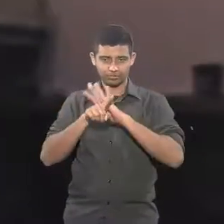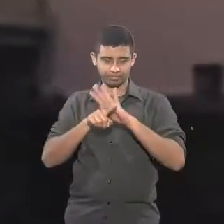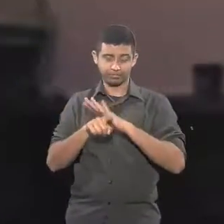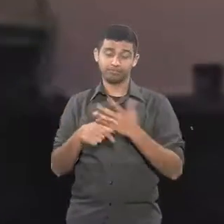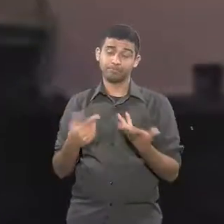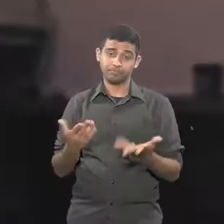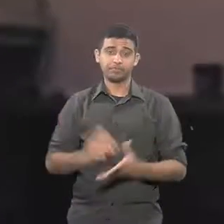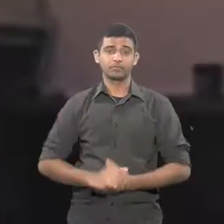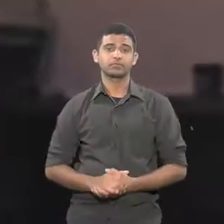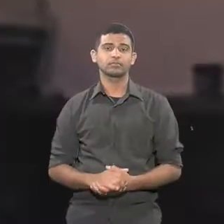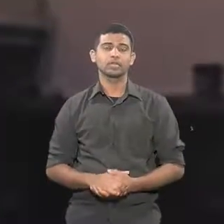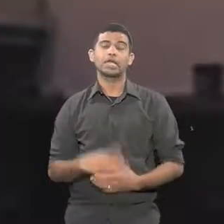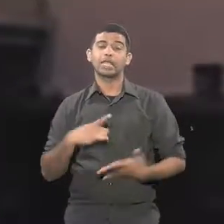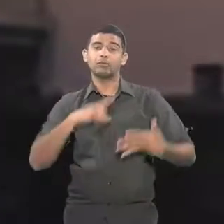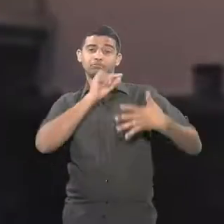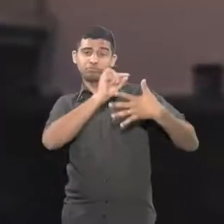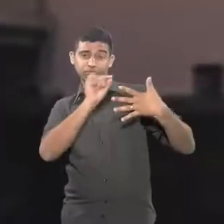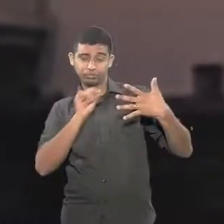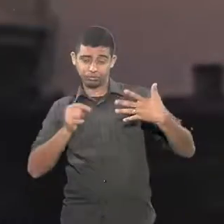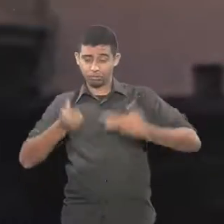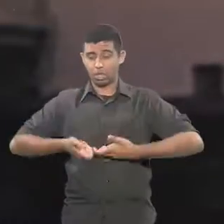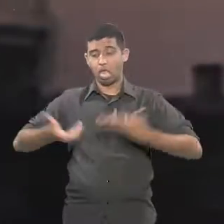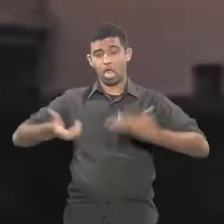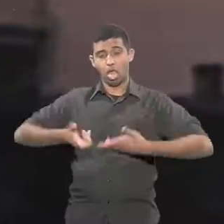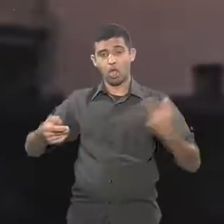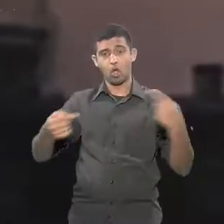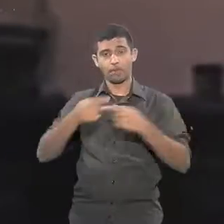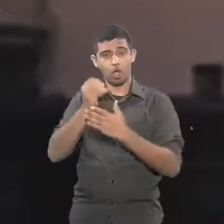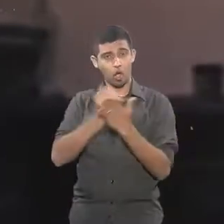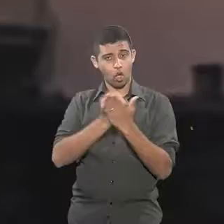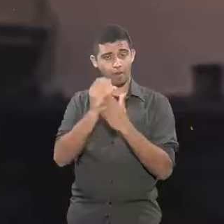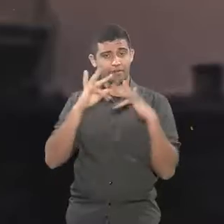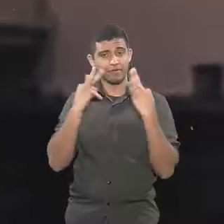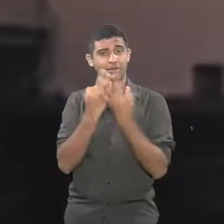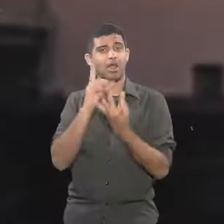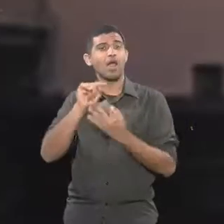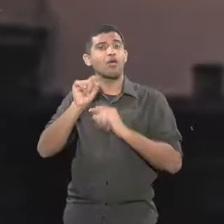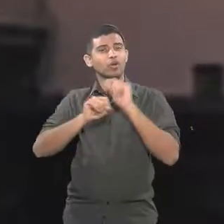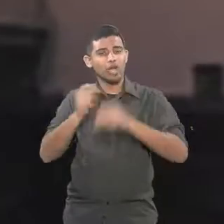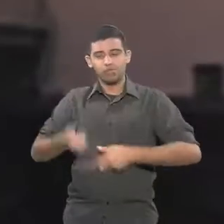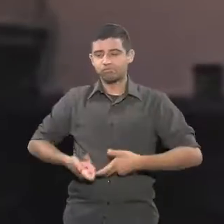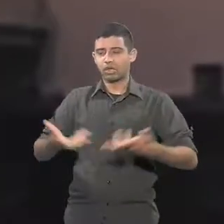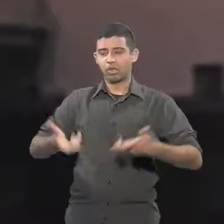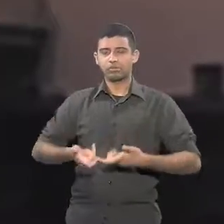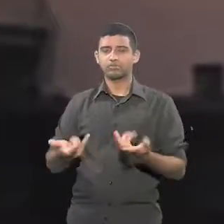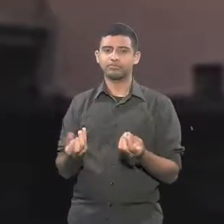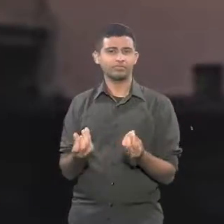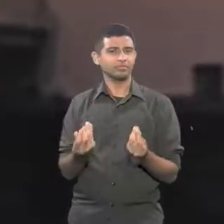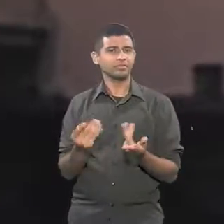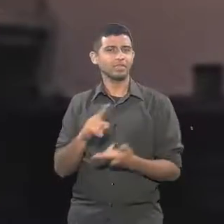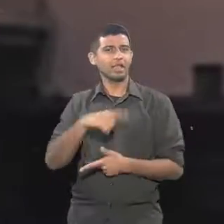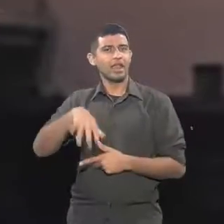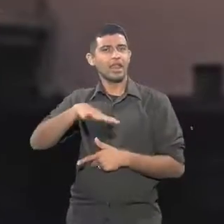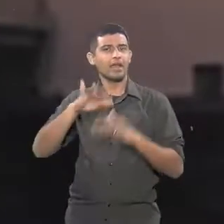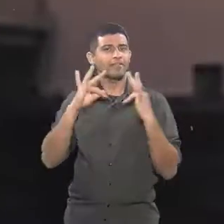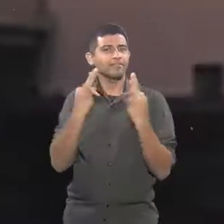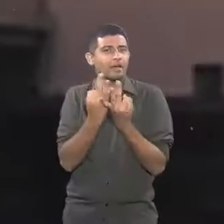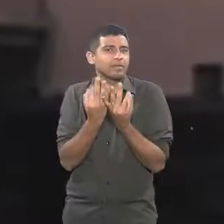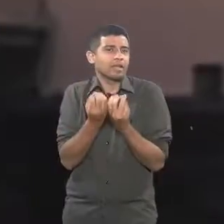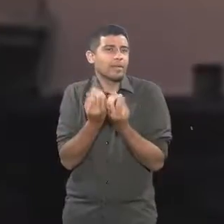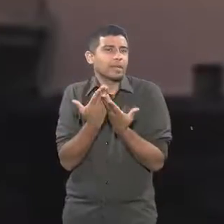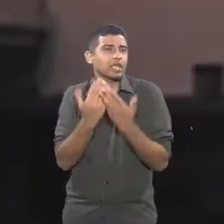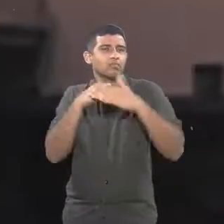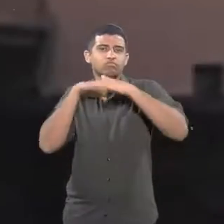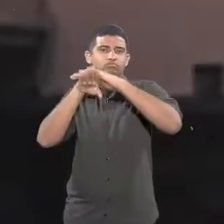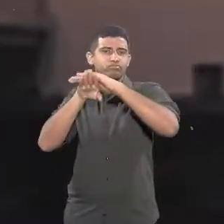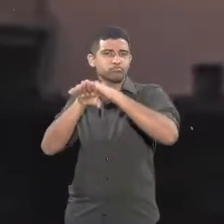dos tipos de despesa, né, que fazem parte do orçamento familiar são as despesas que que as famílias fazem para compor a sua